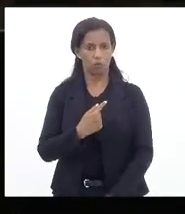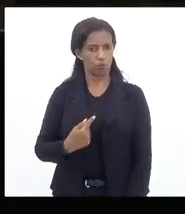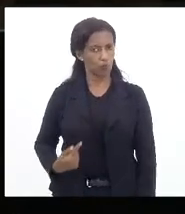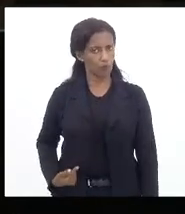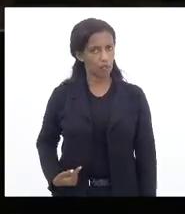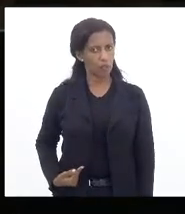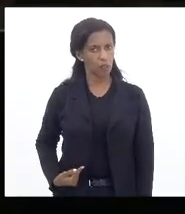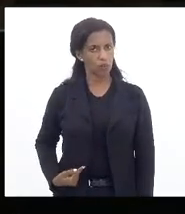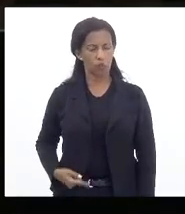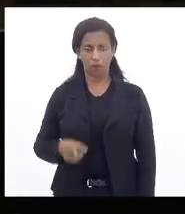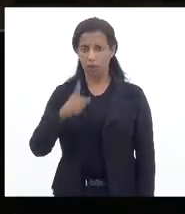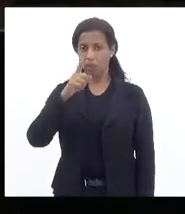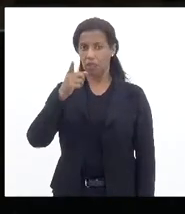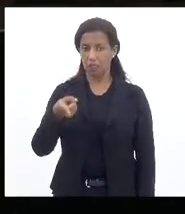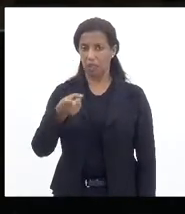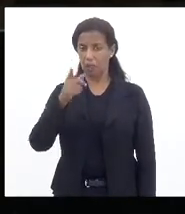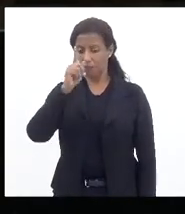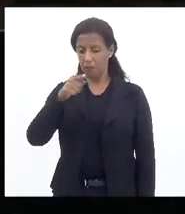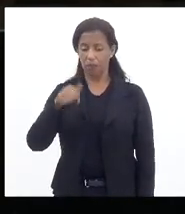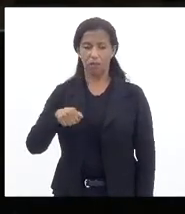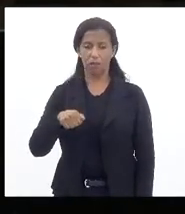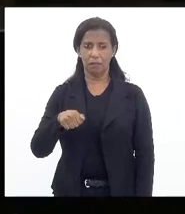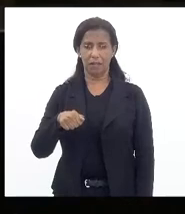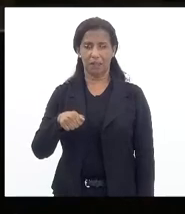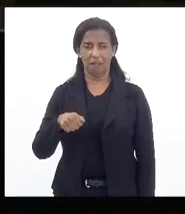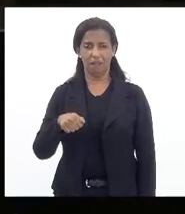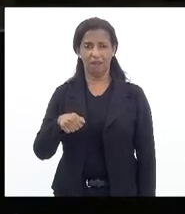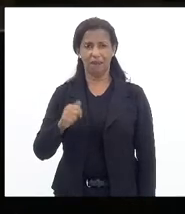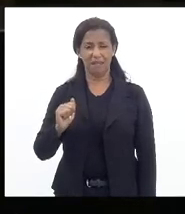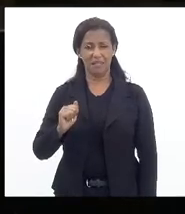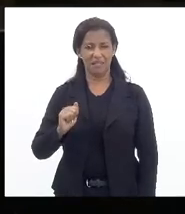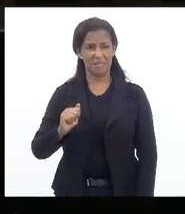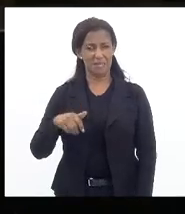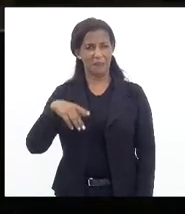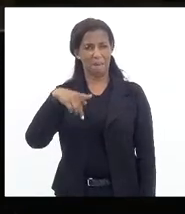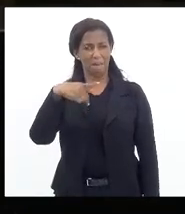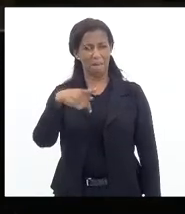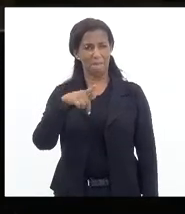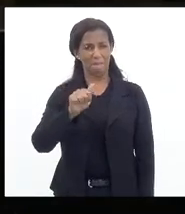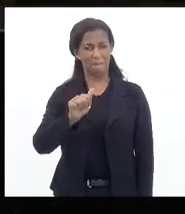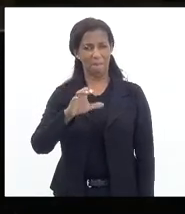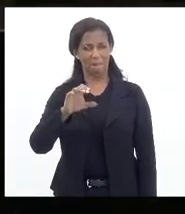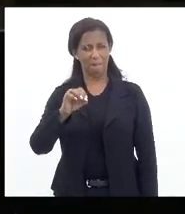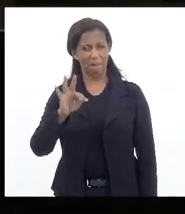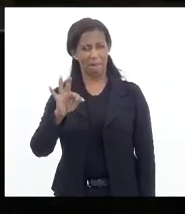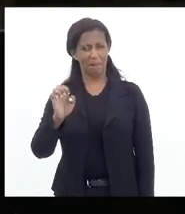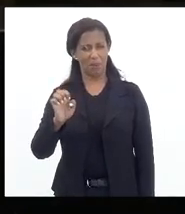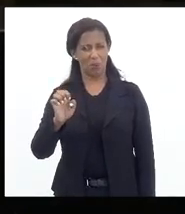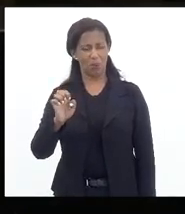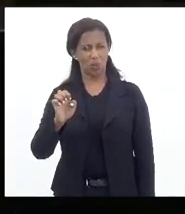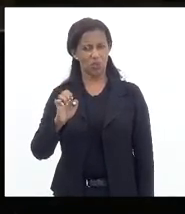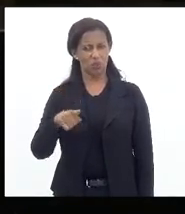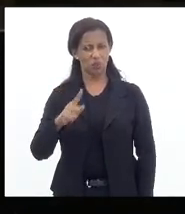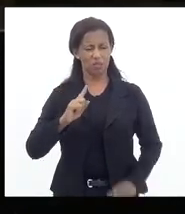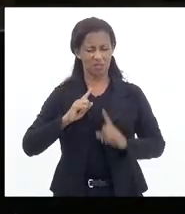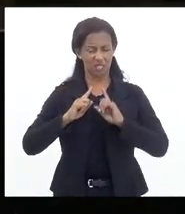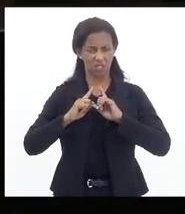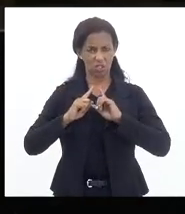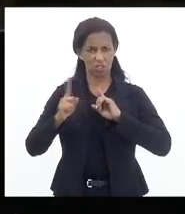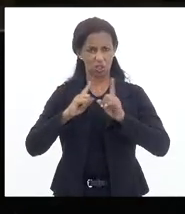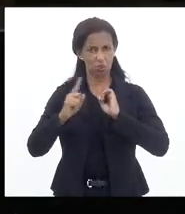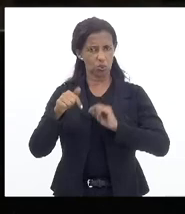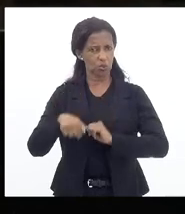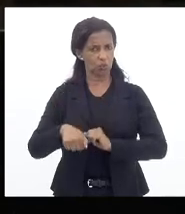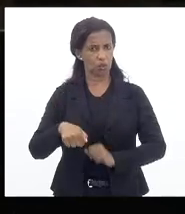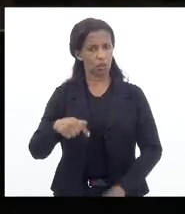que tá mandando para essa casa esse pacote para ser vou tá discutindo aqui na casa que ele bota a mão na